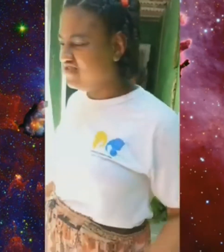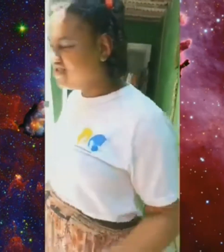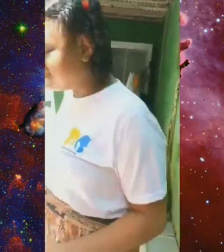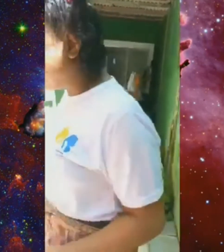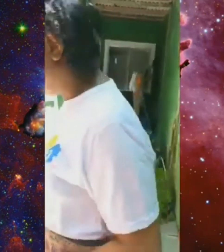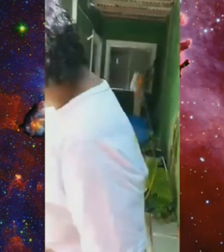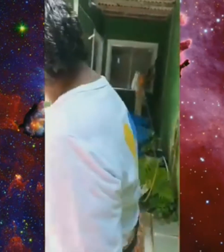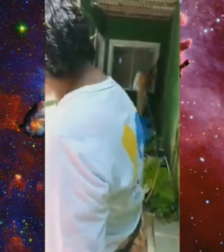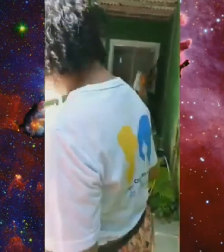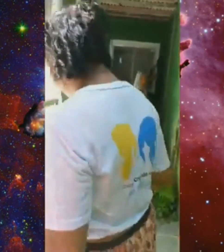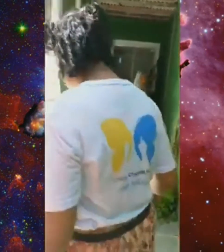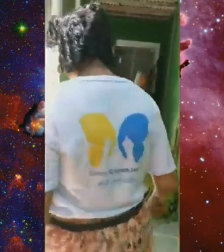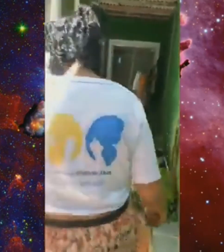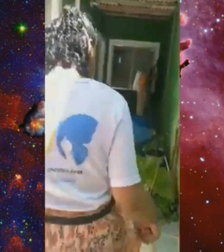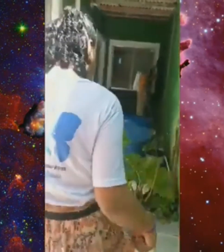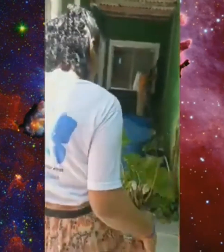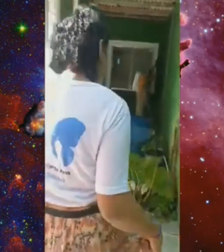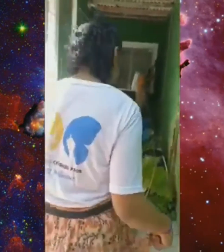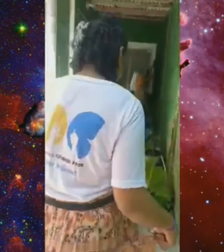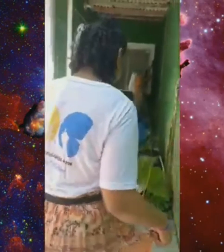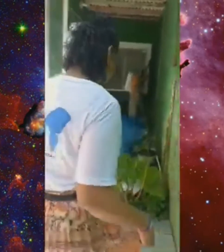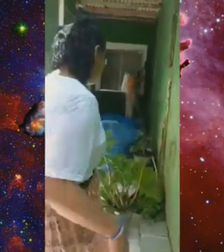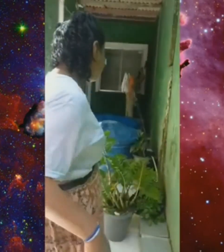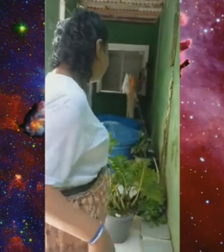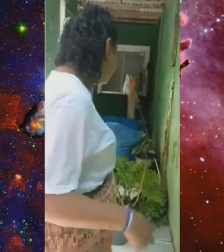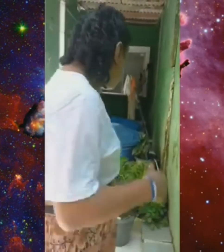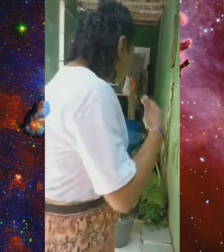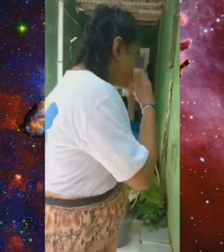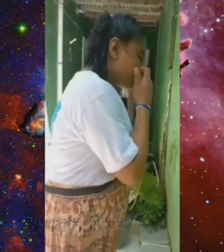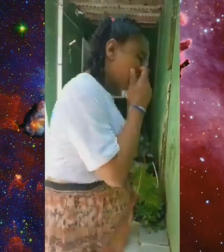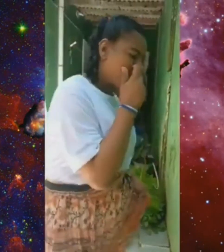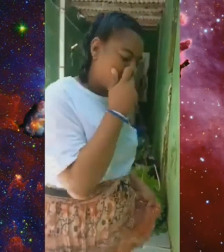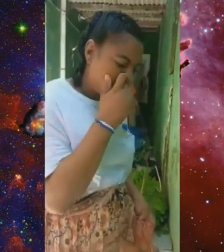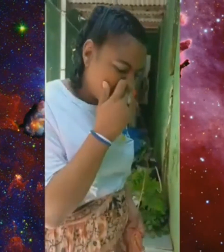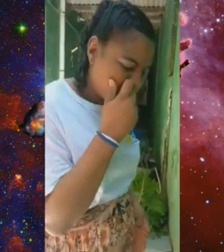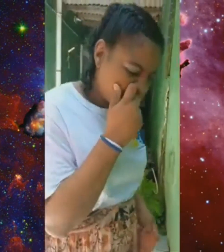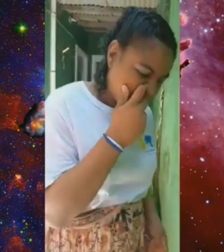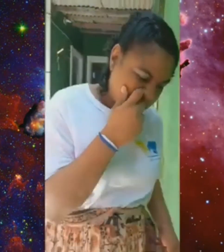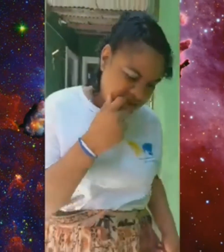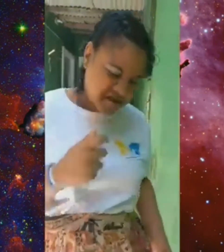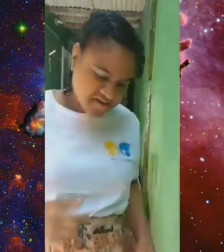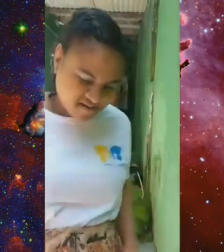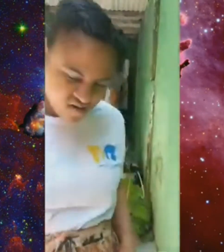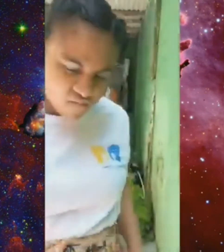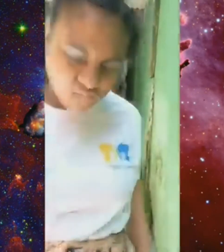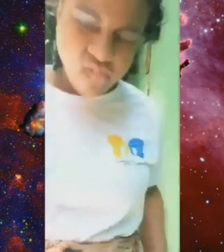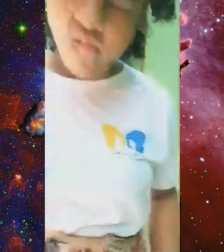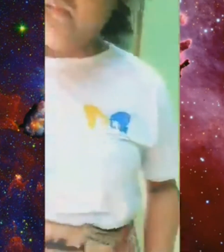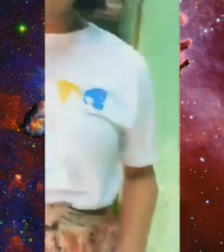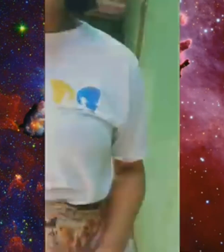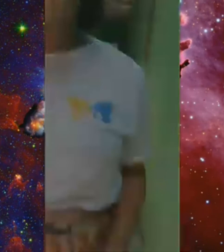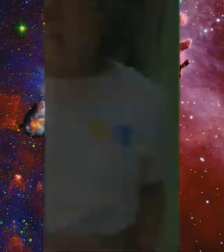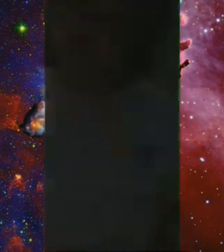todo ciranda, vamos dar a meia volta, volte meia, vamos.